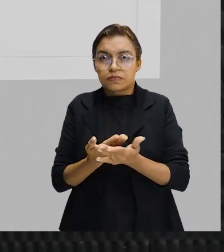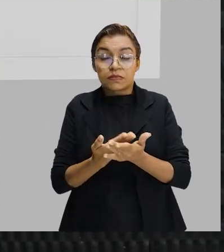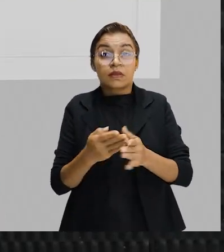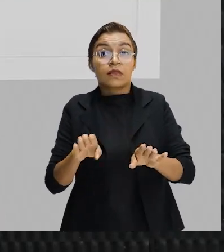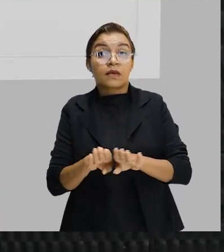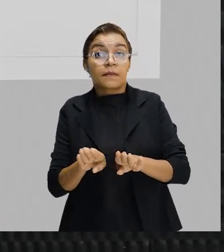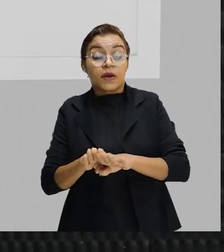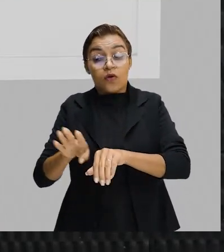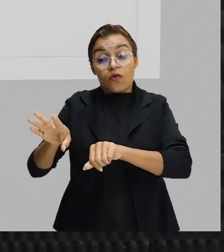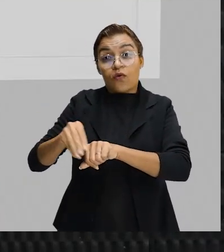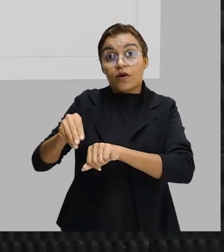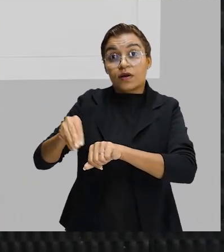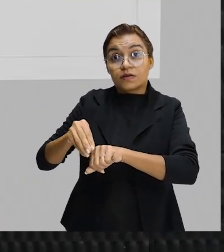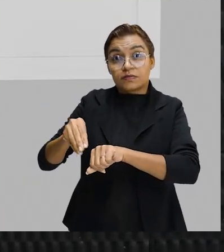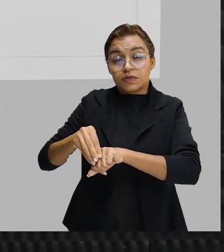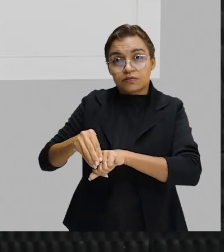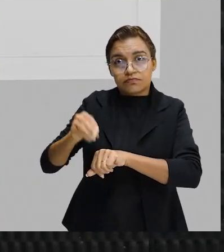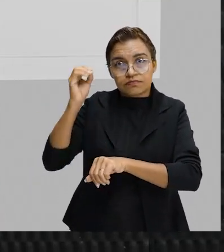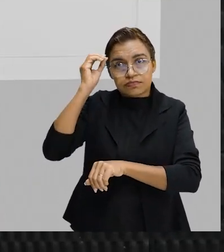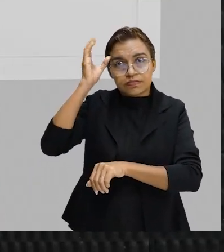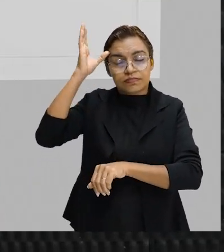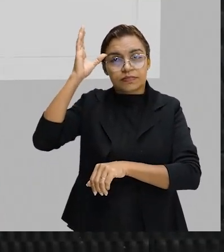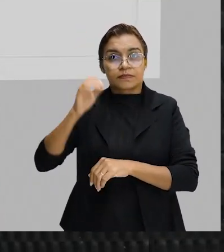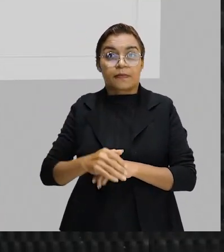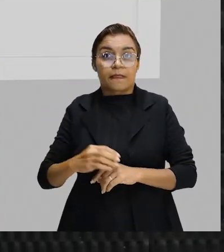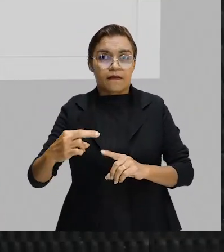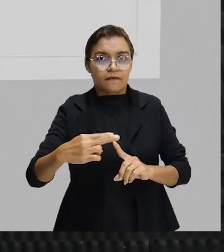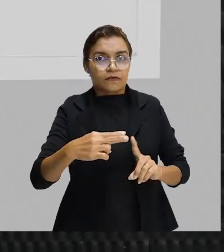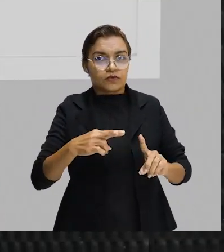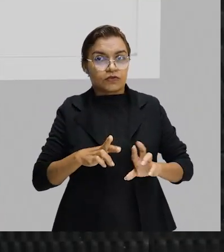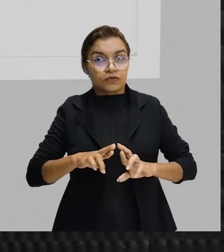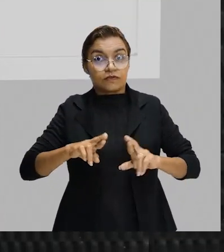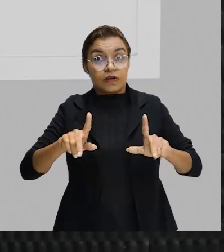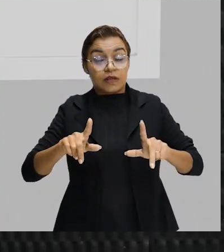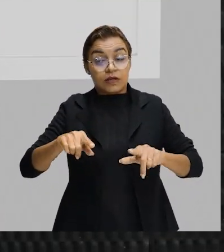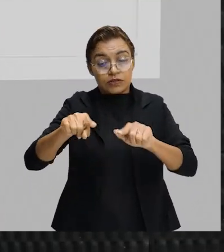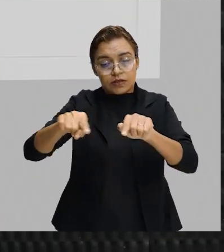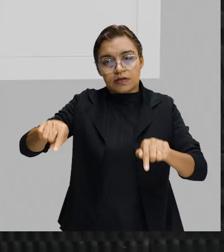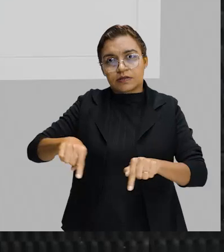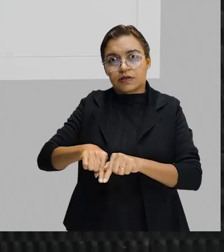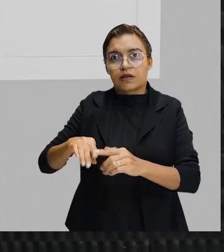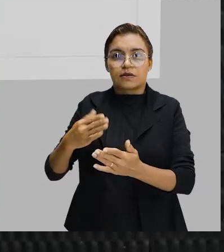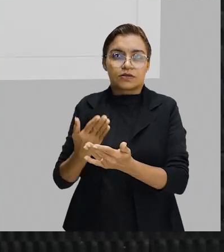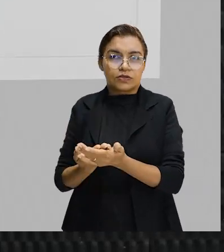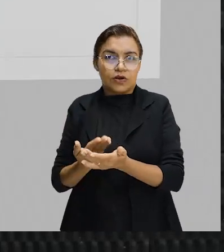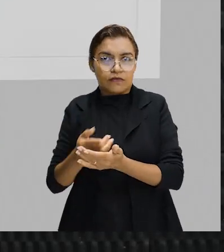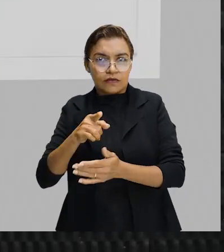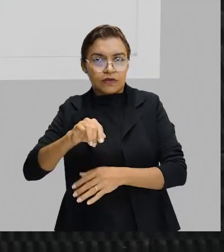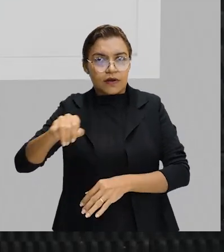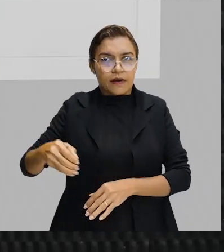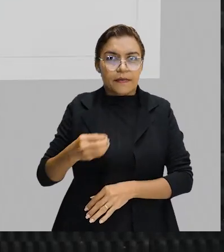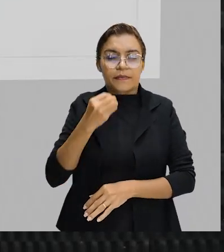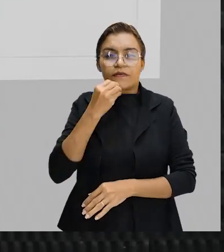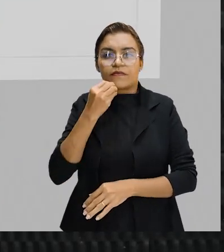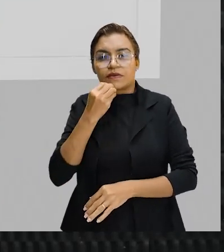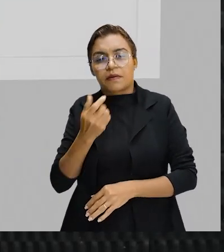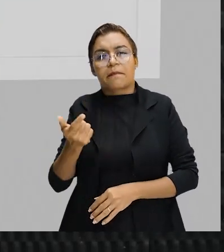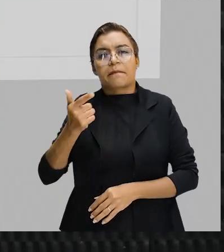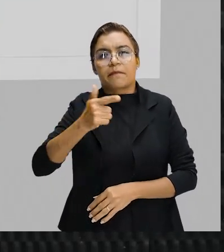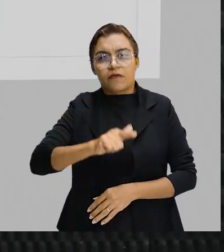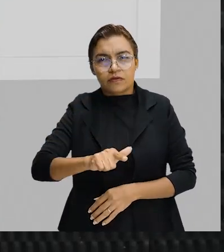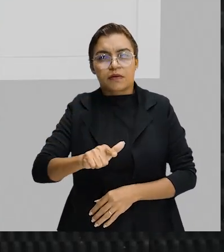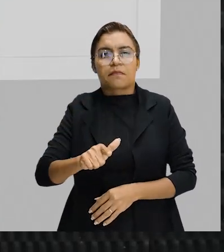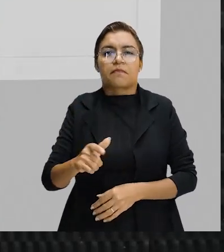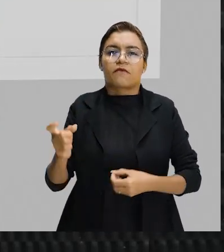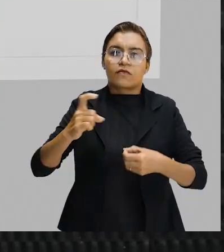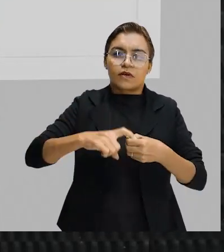trazer mais conhecimentos a você, porque são visões diferentes até da própria sala de aula, do qual você vai aproveitar bastante, pode voltar quantas vezes